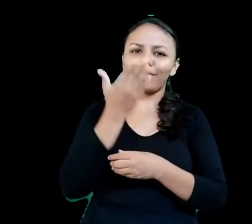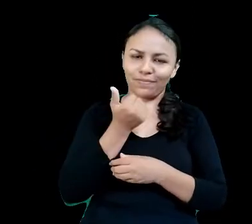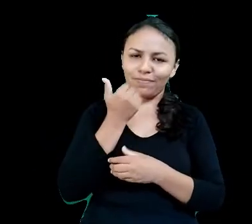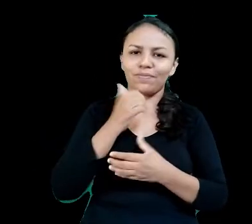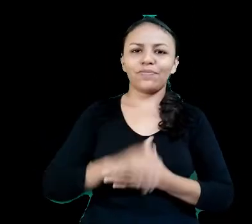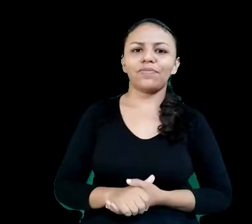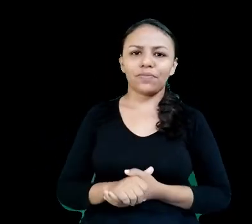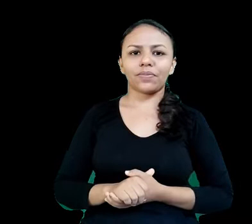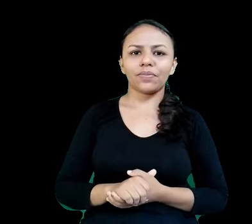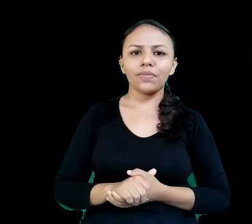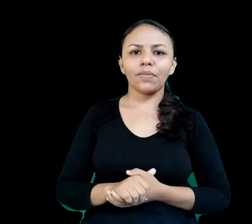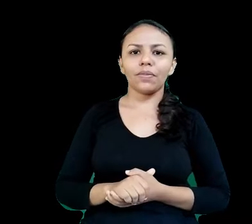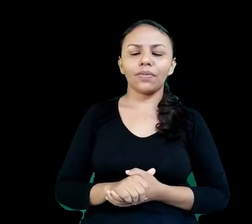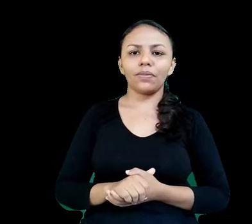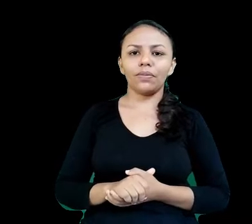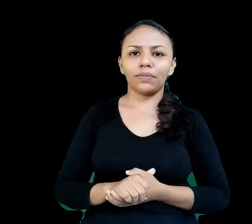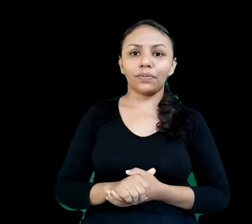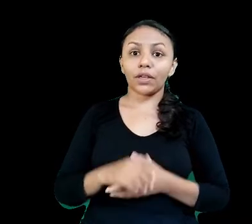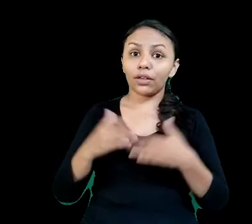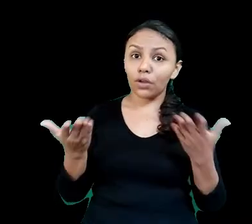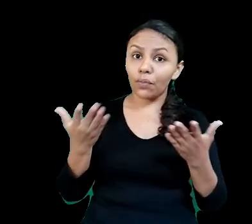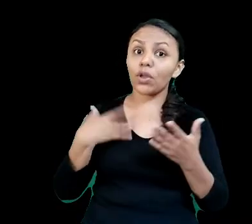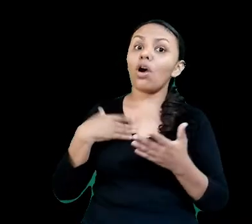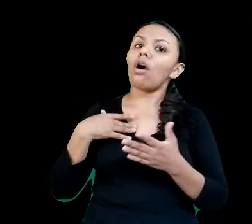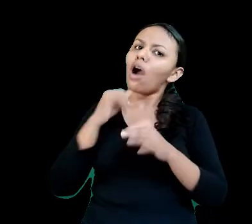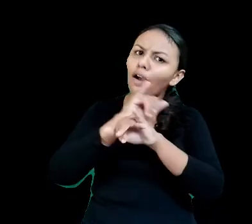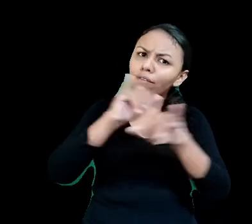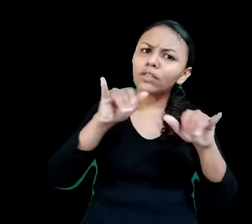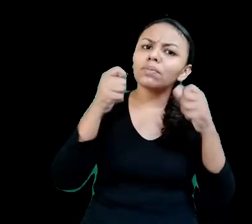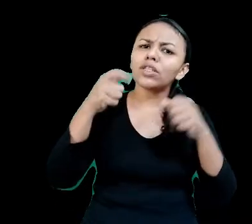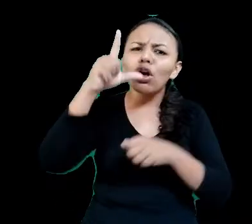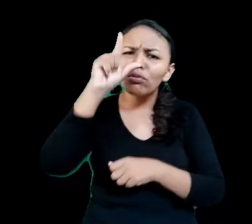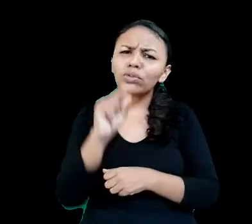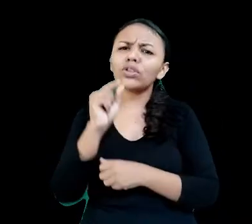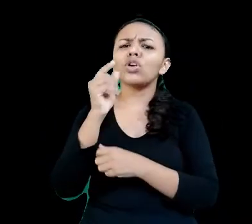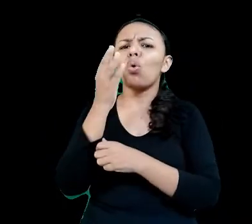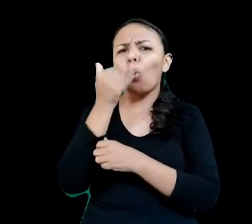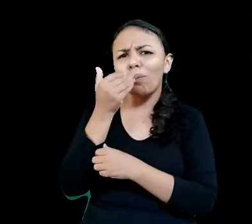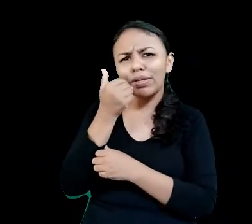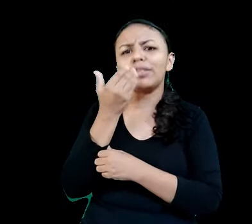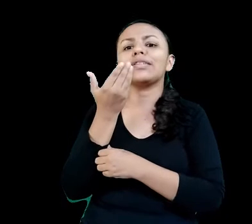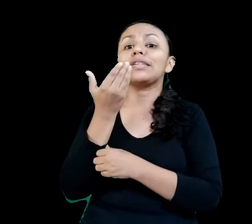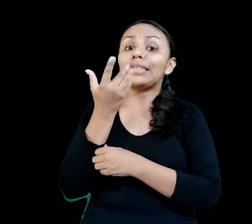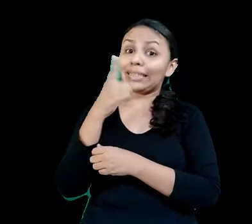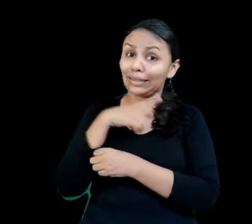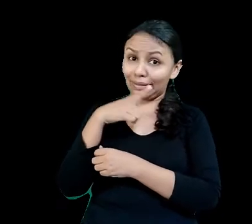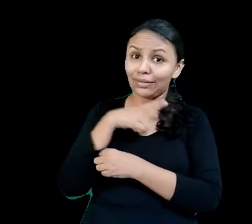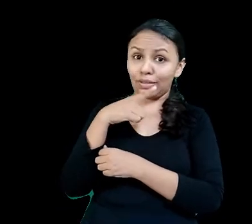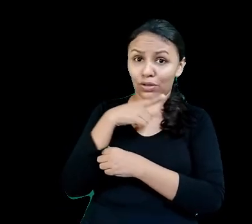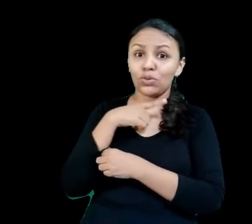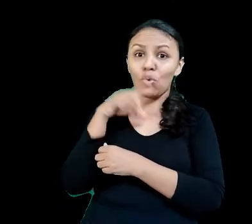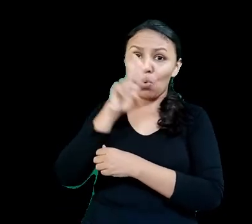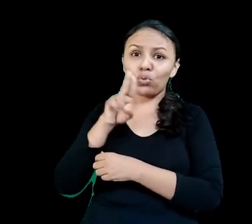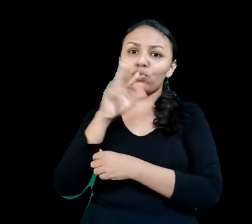aqui nós fazemos essa chamada para que você reduza produtos alimentícios que tenham na sua composição o